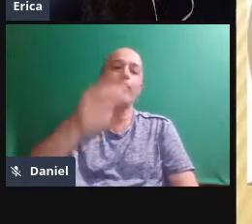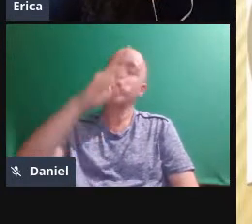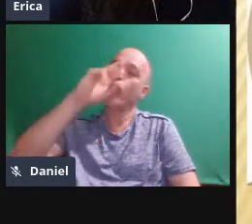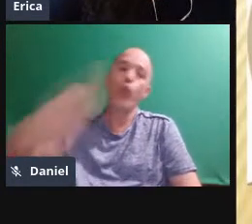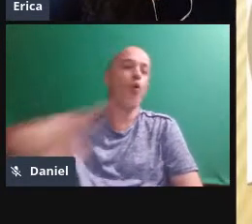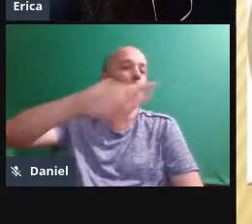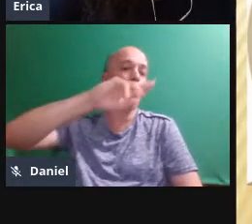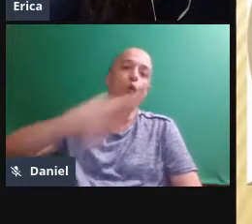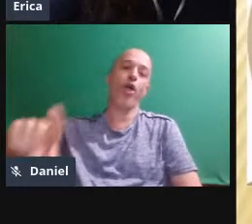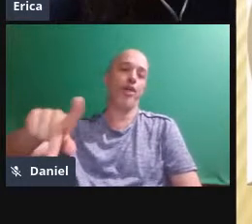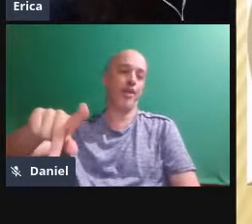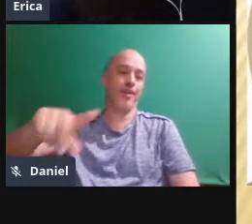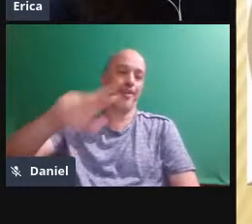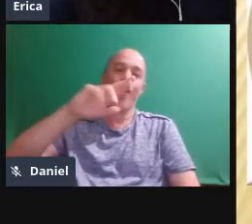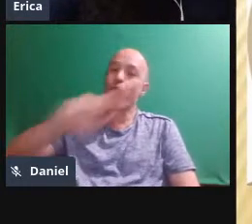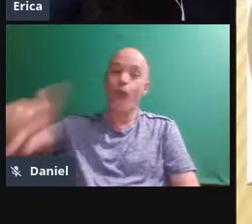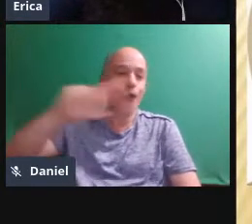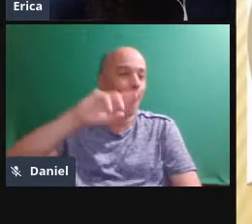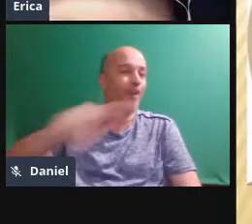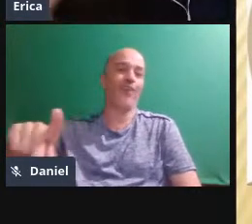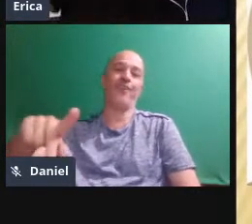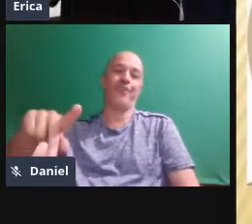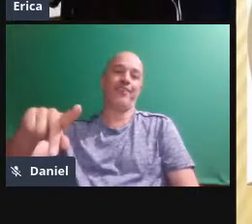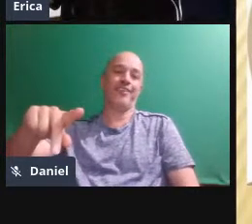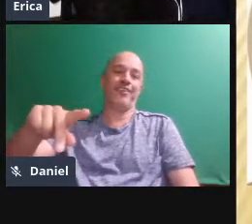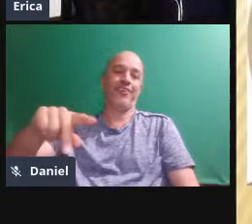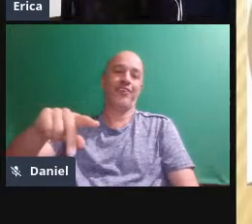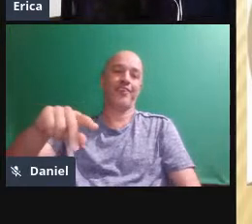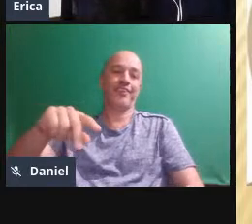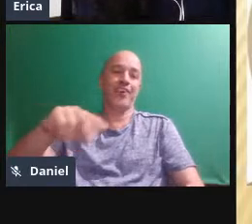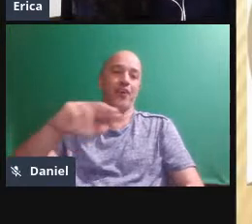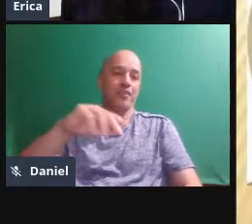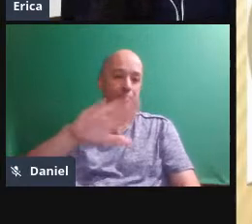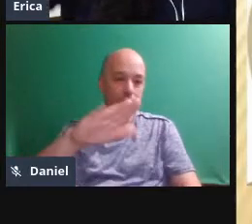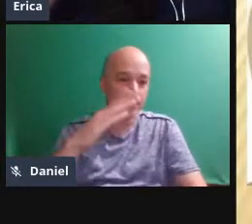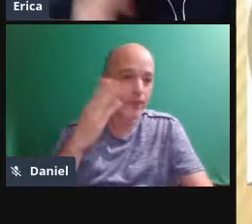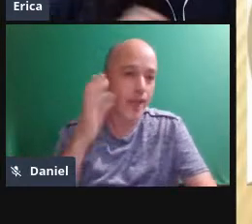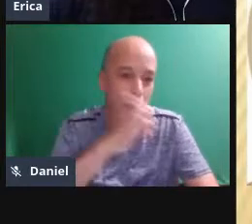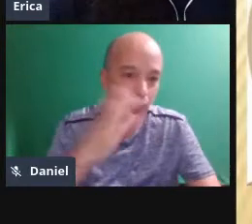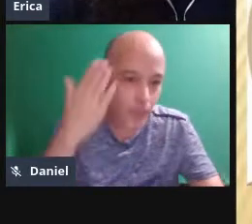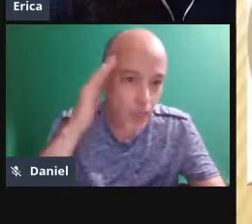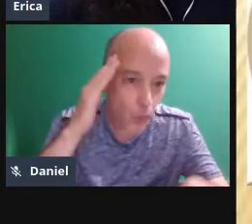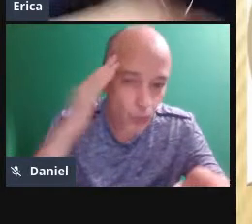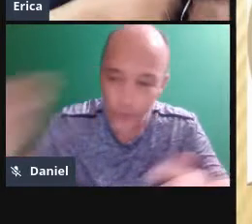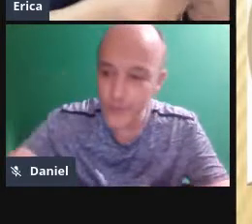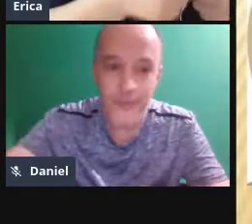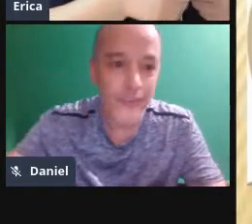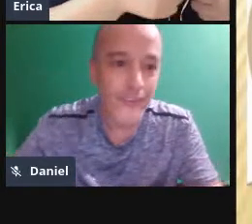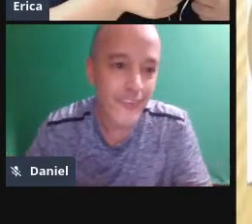brasileira de sinais. Não é, gente, não é. Não é.